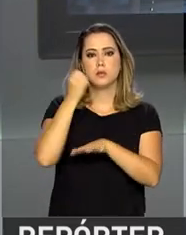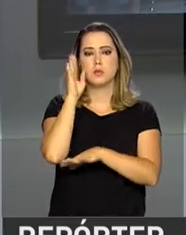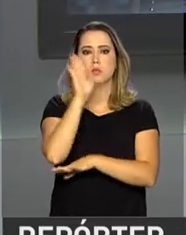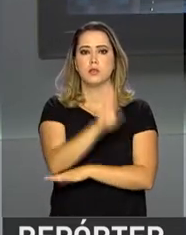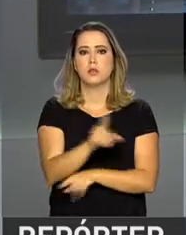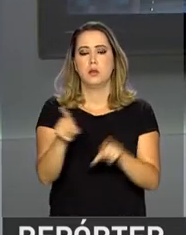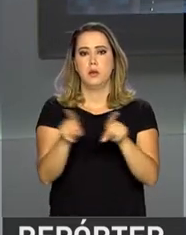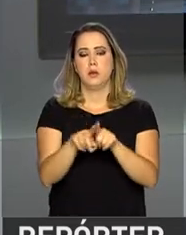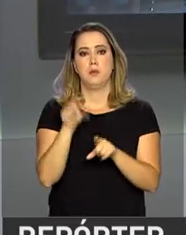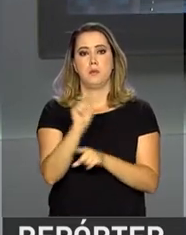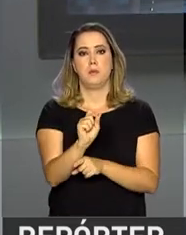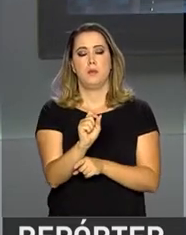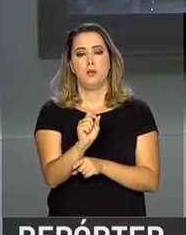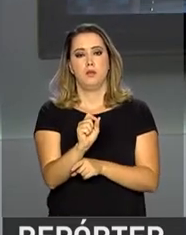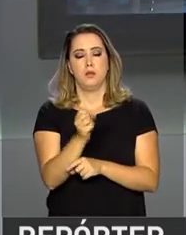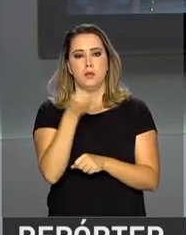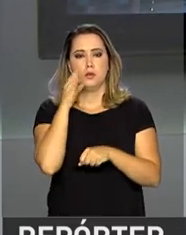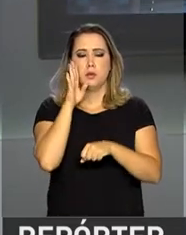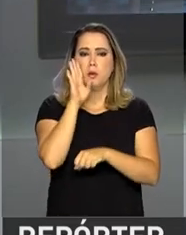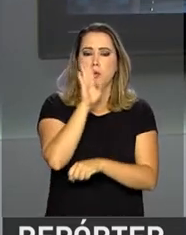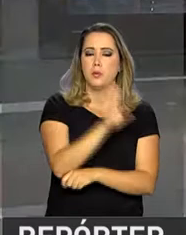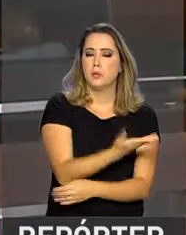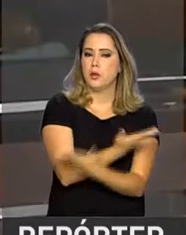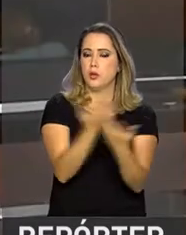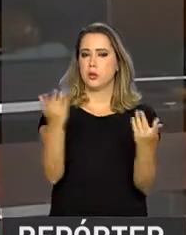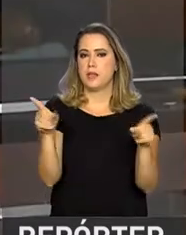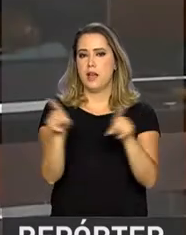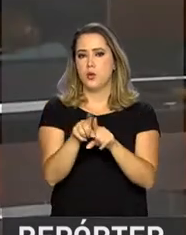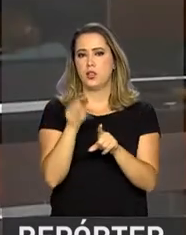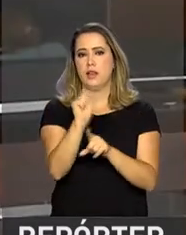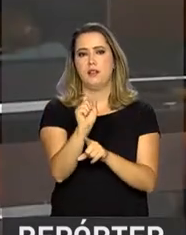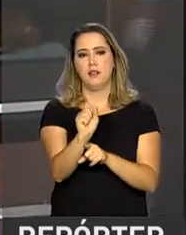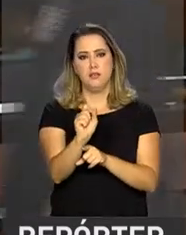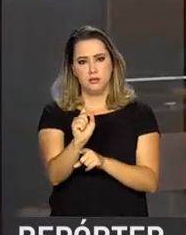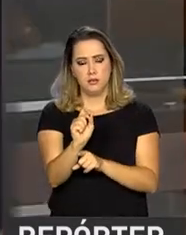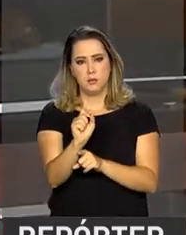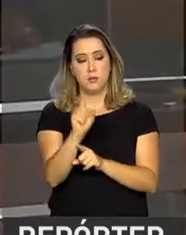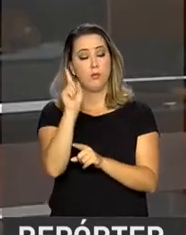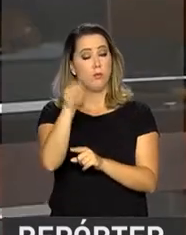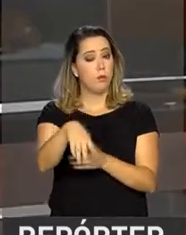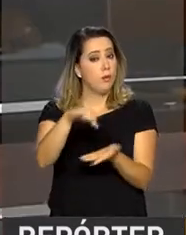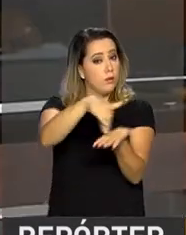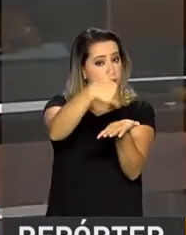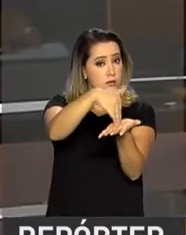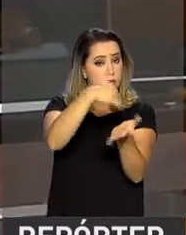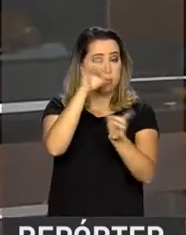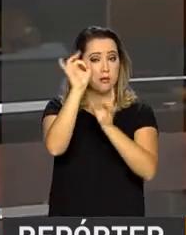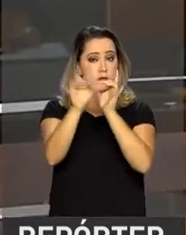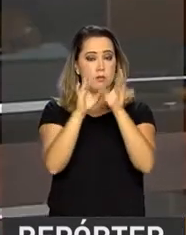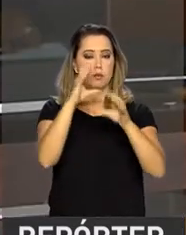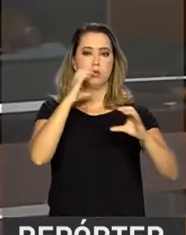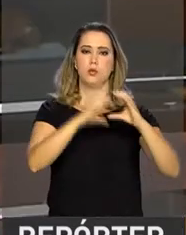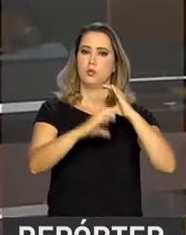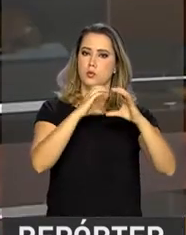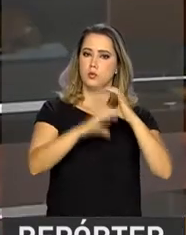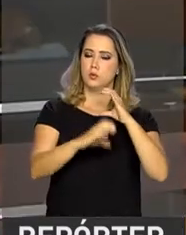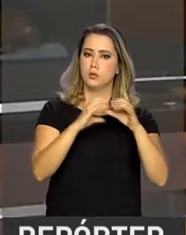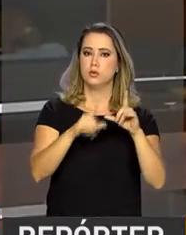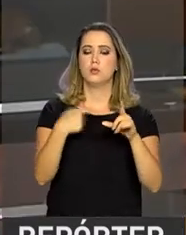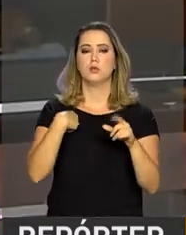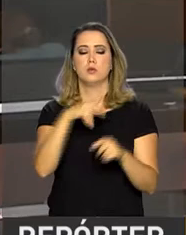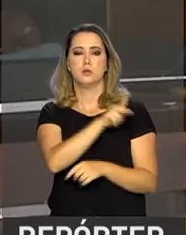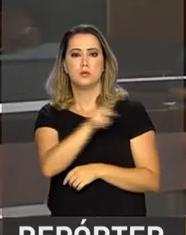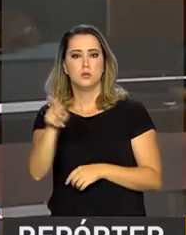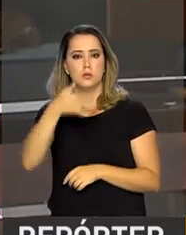tarde, Pablo. Boa tarde, Carolina. Boa tarde a todos. A Secretaria Especial de Comunicação Social da Presidência da República